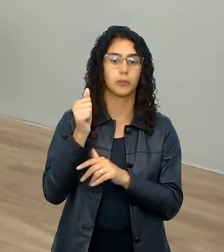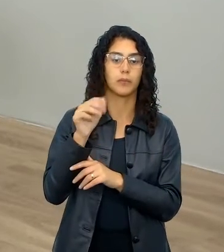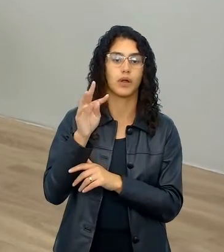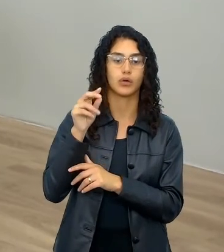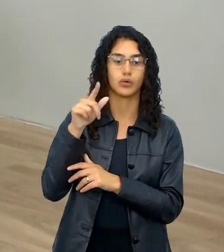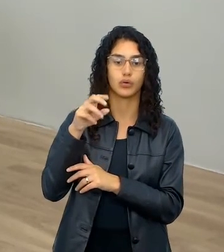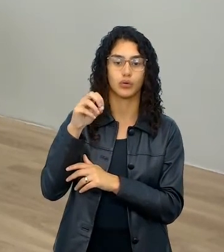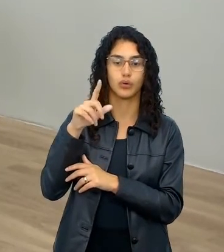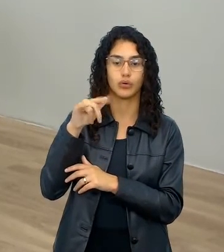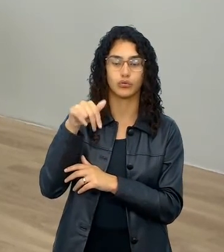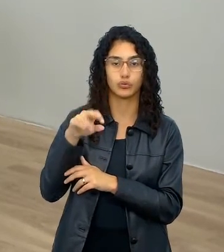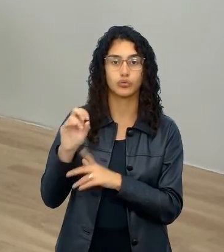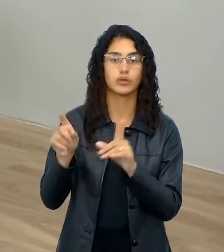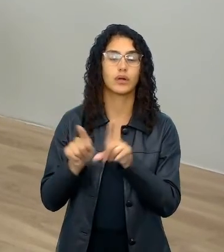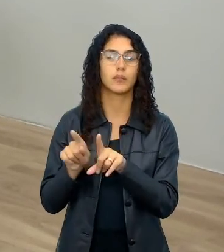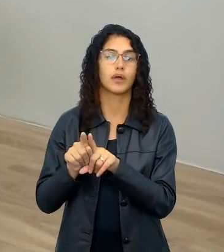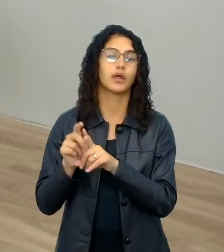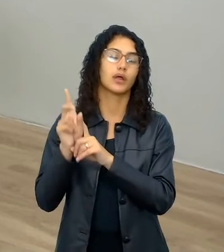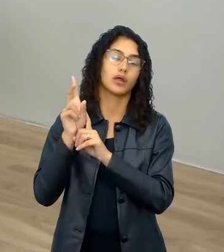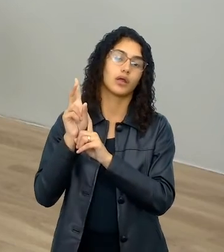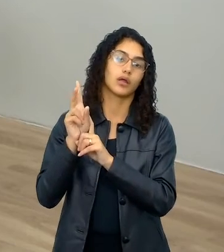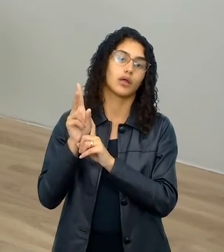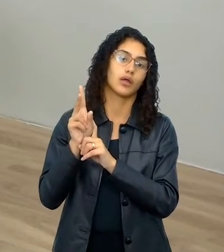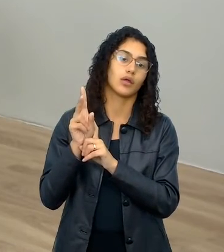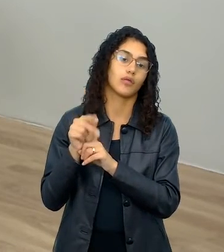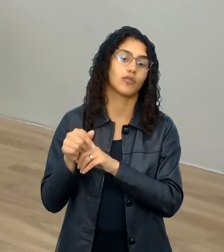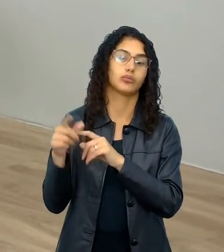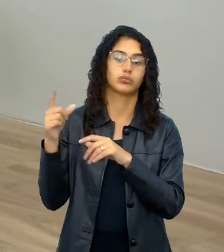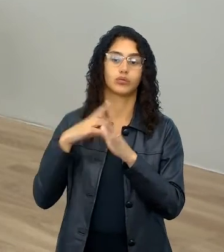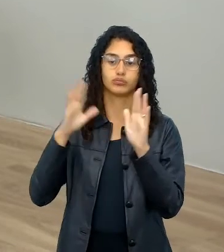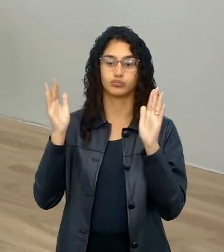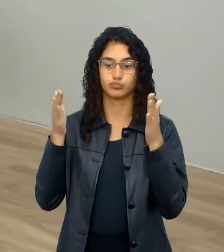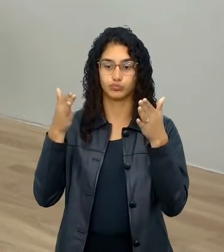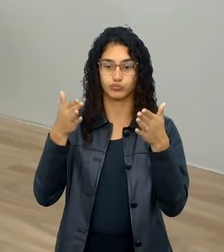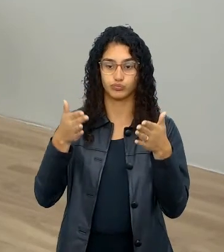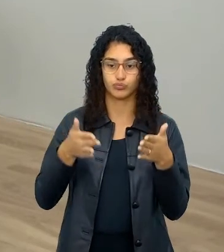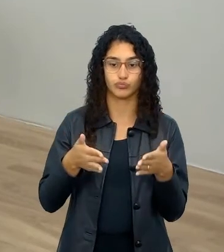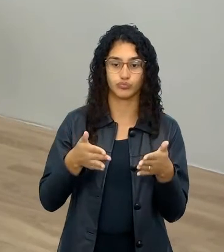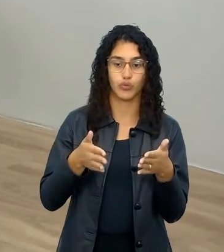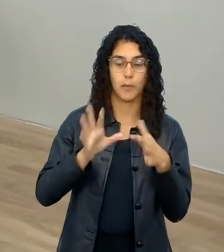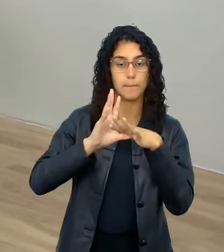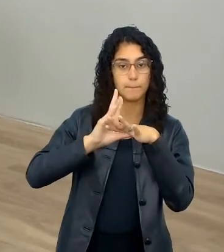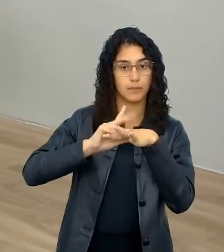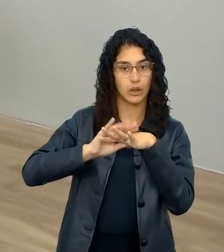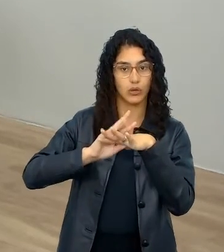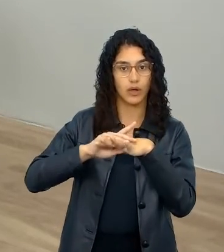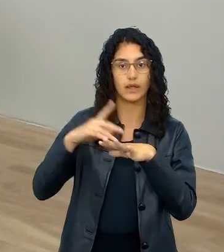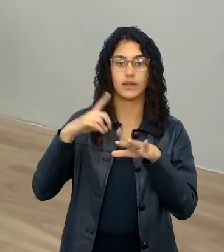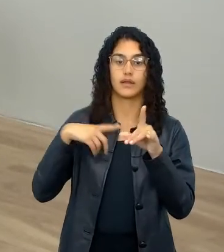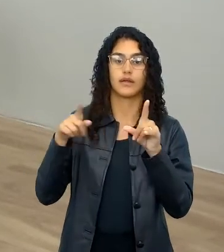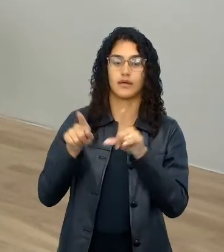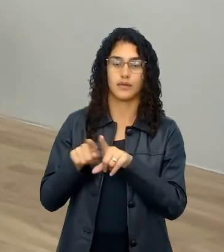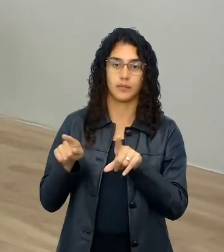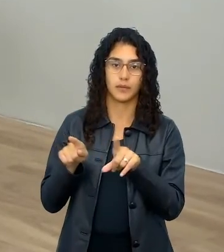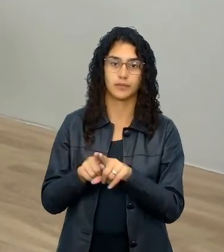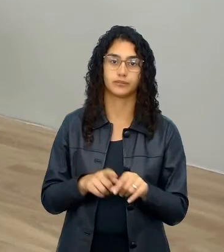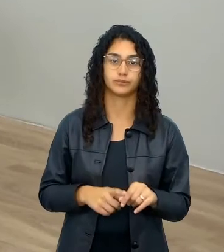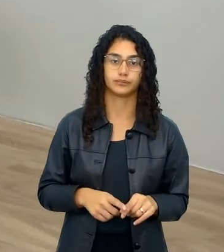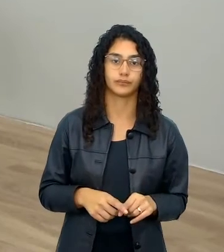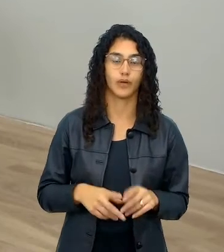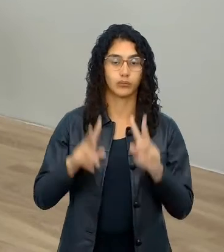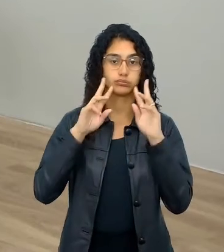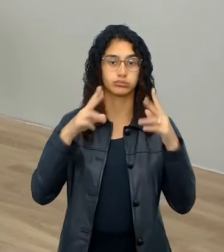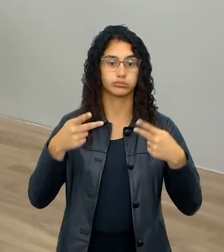né, ali que vão levar direto essas doenças, né, aos